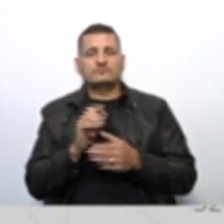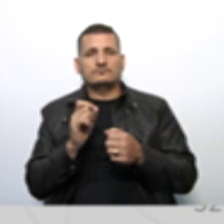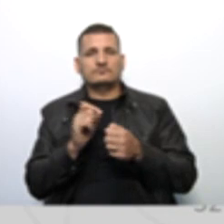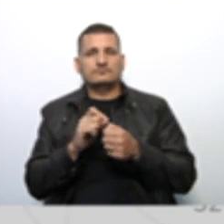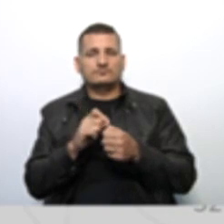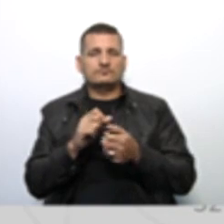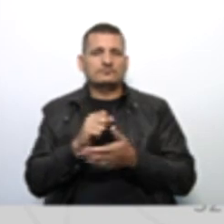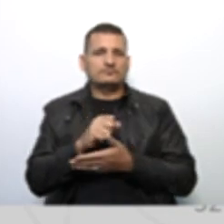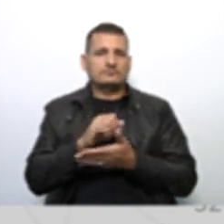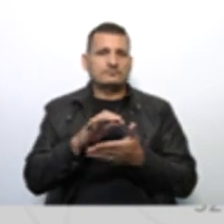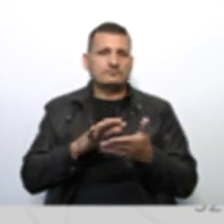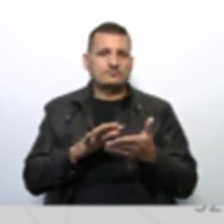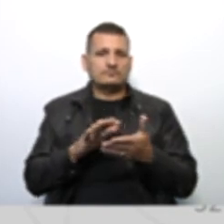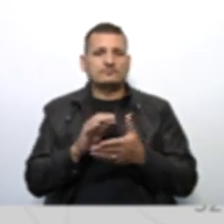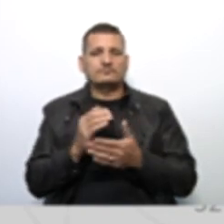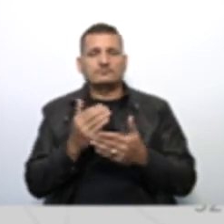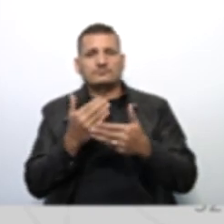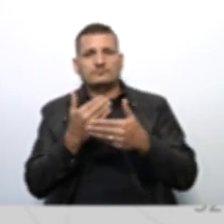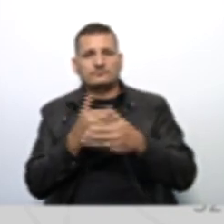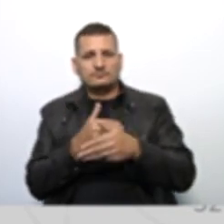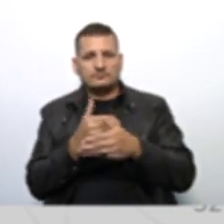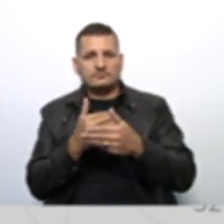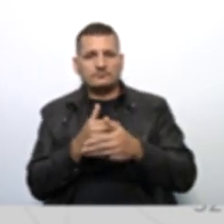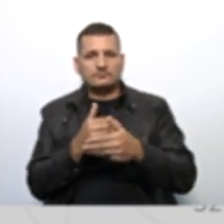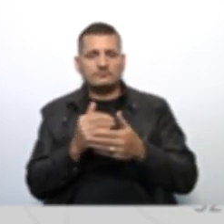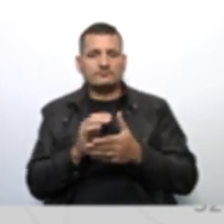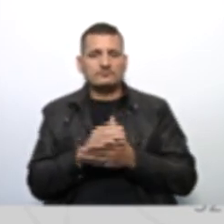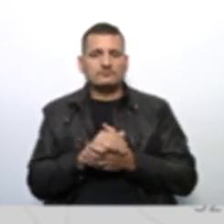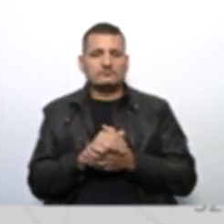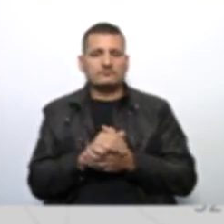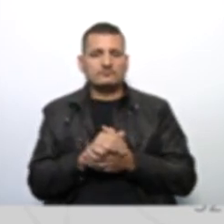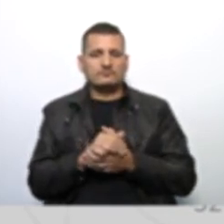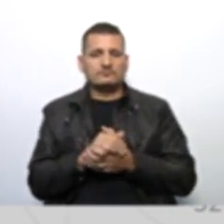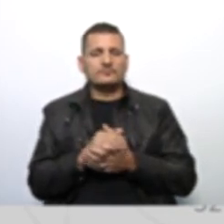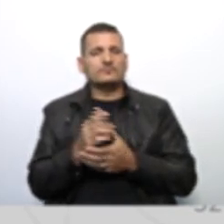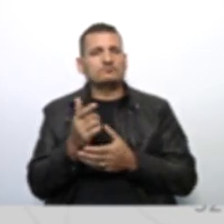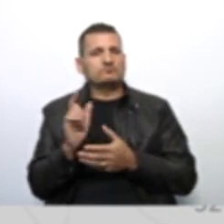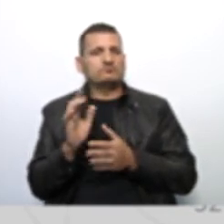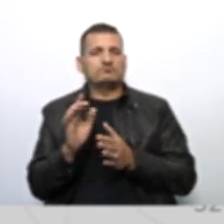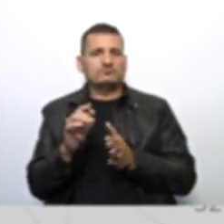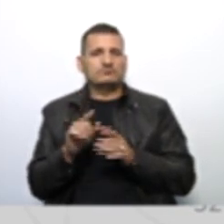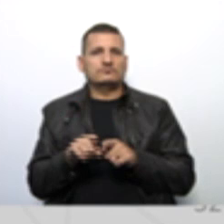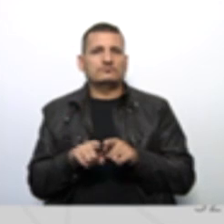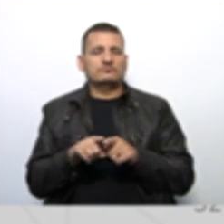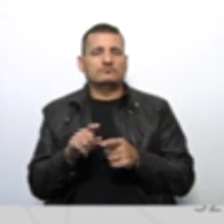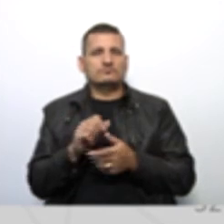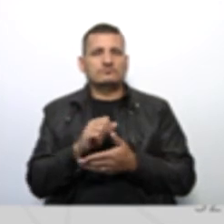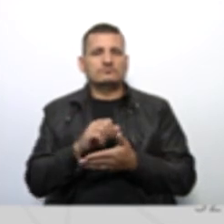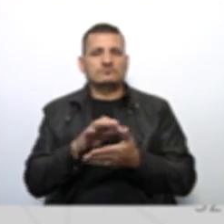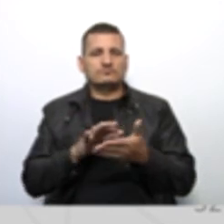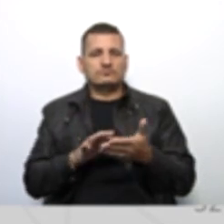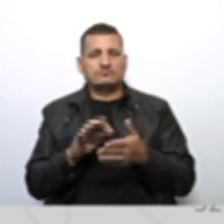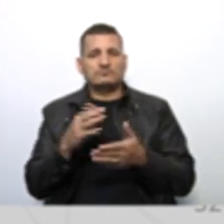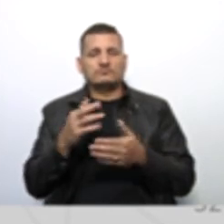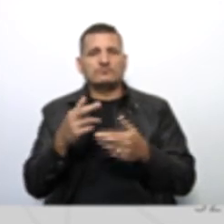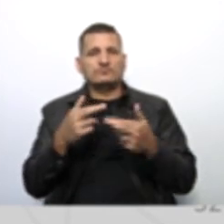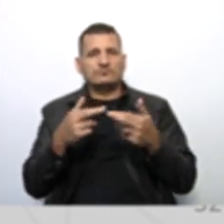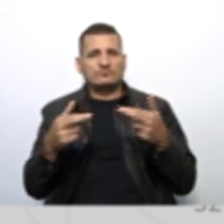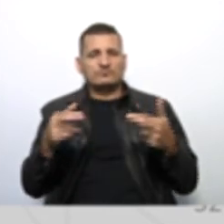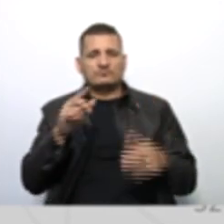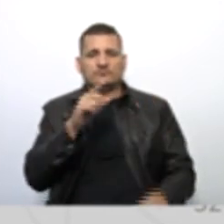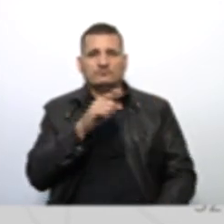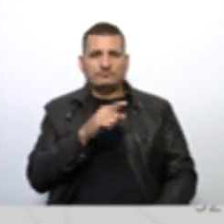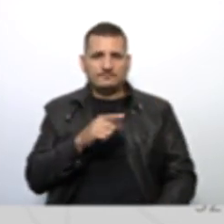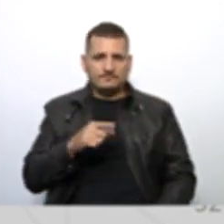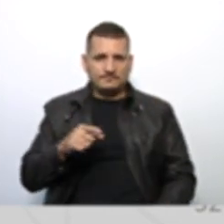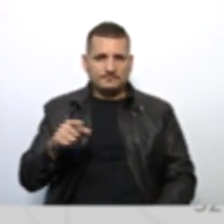realizarem o exercício, a prova e as demais questões também. Não esqueçam disso. Então, rede em anel,